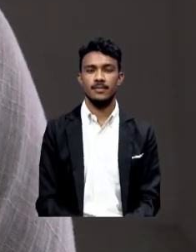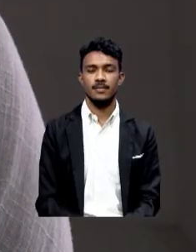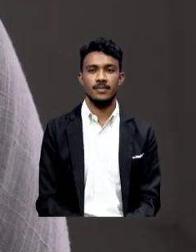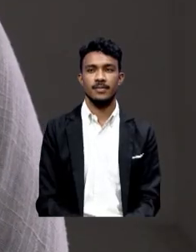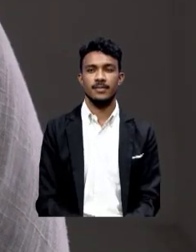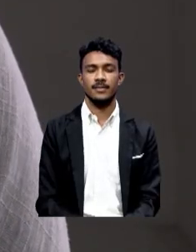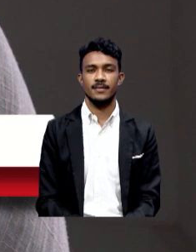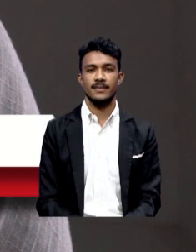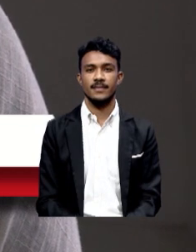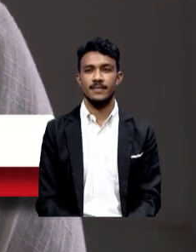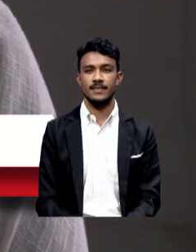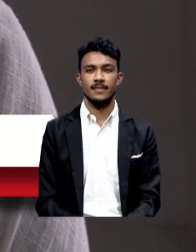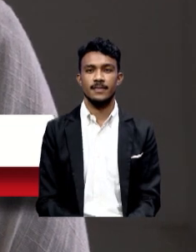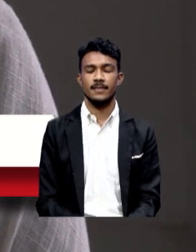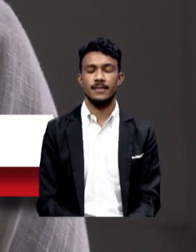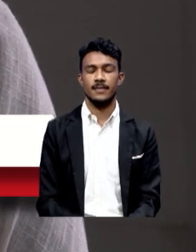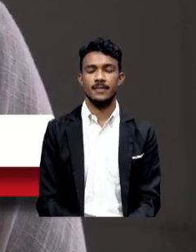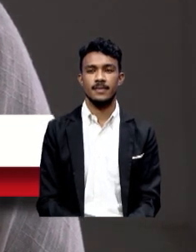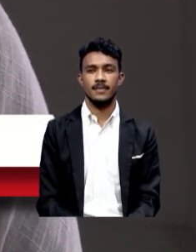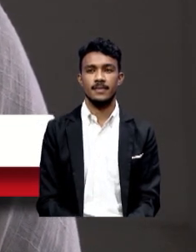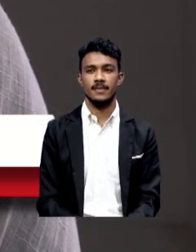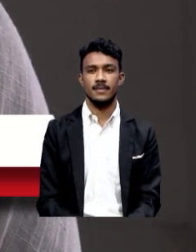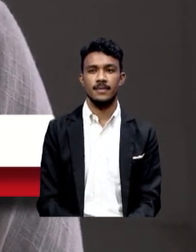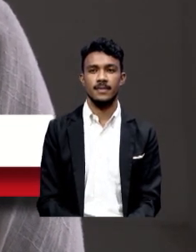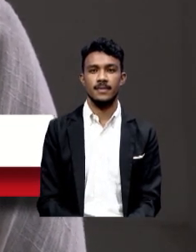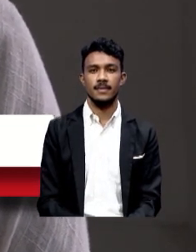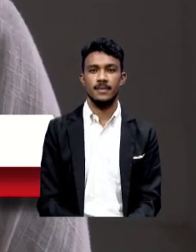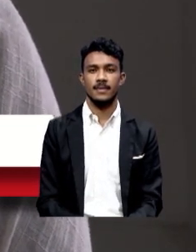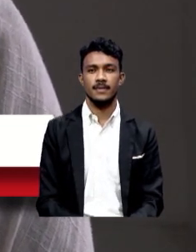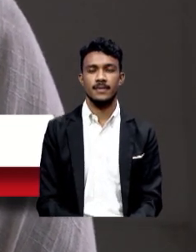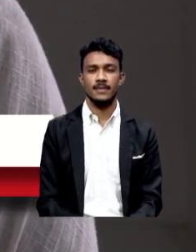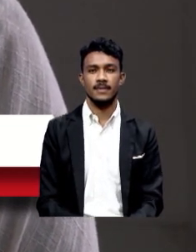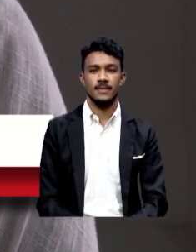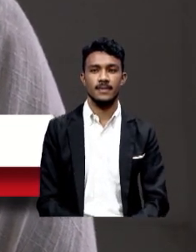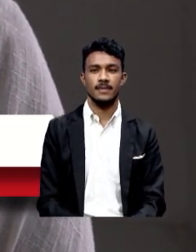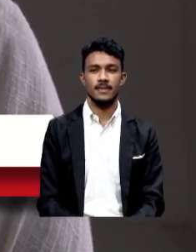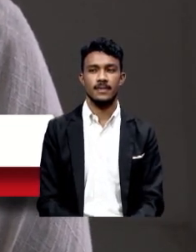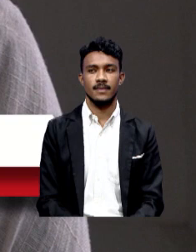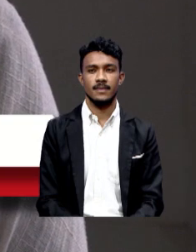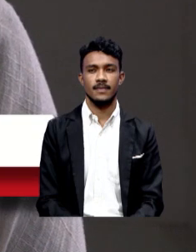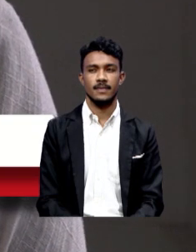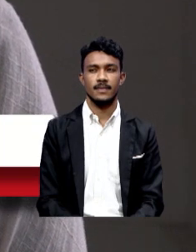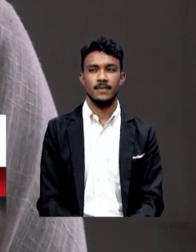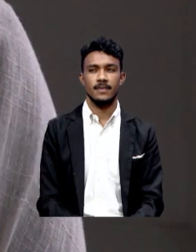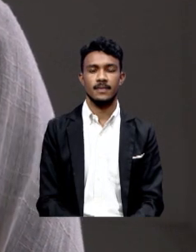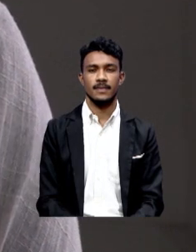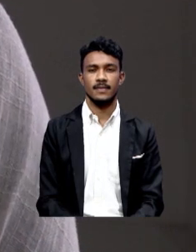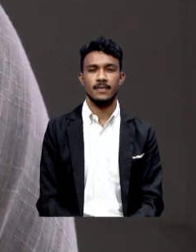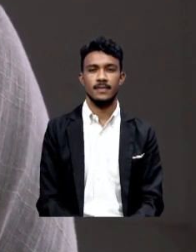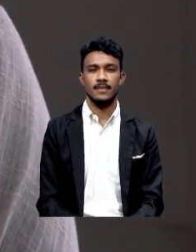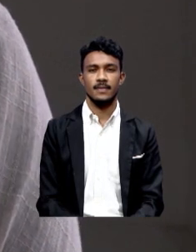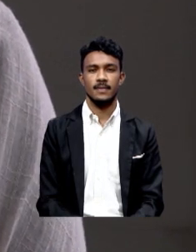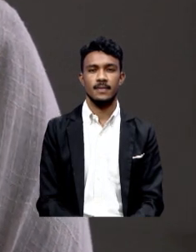que já conheço aqui de Timor, porque já cheguei há 3 meses, já tinha vindo à GMN em 2 programas